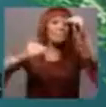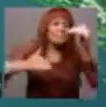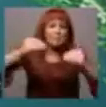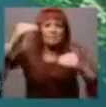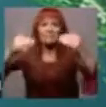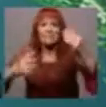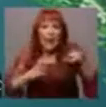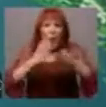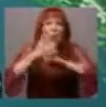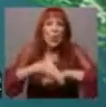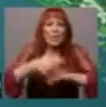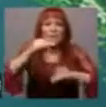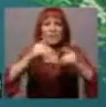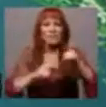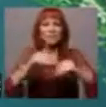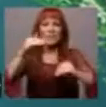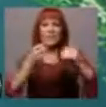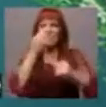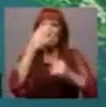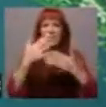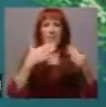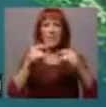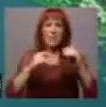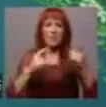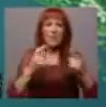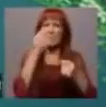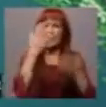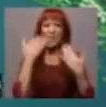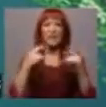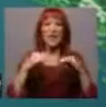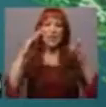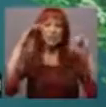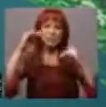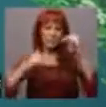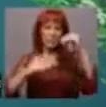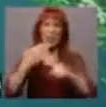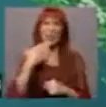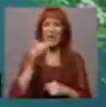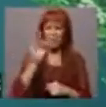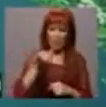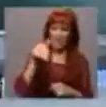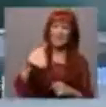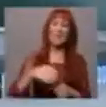continua uma situação de primavera muito, muito instável. Obrigado Paula, bom fim de semana, até segunda.